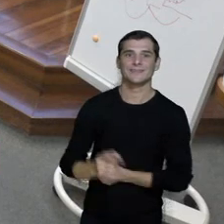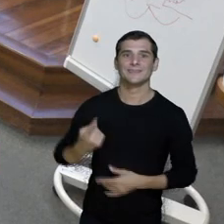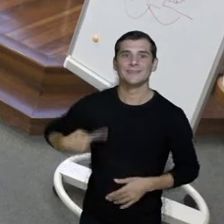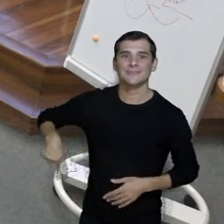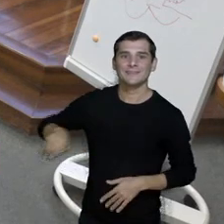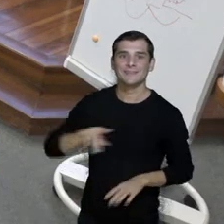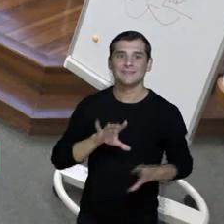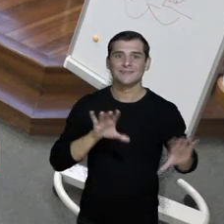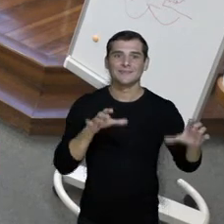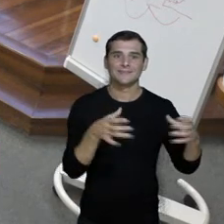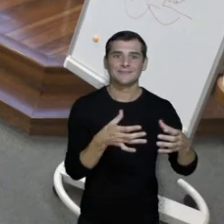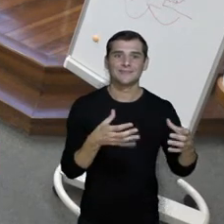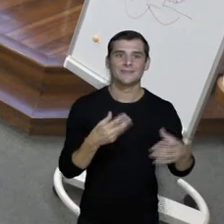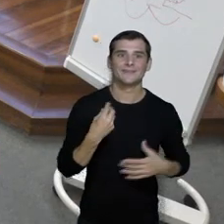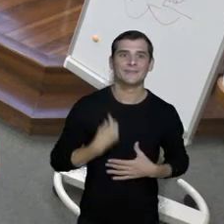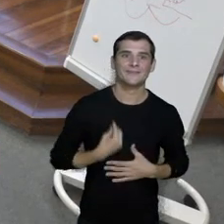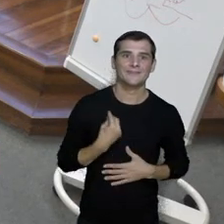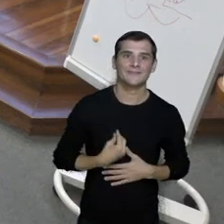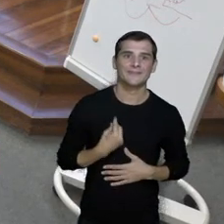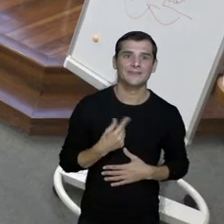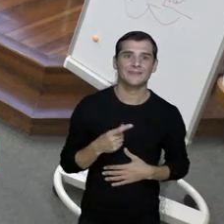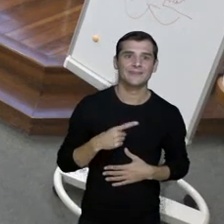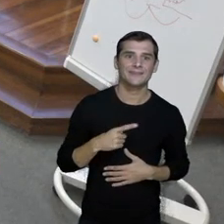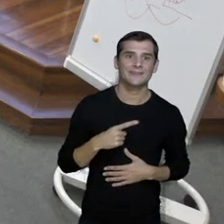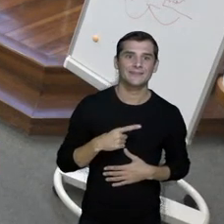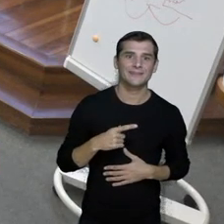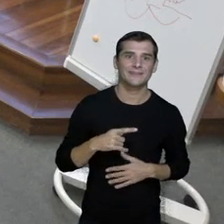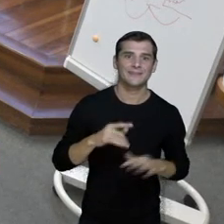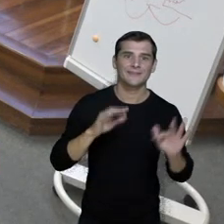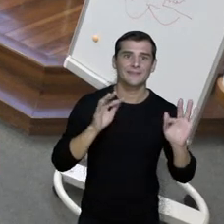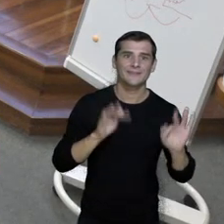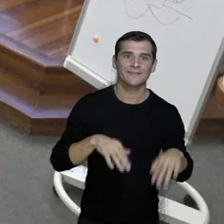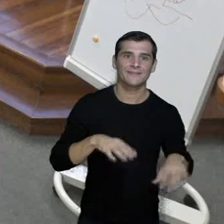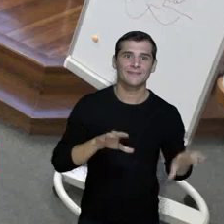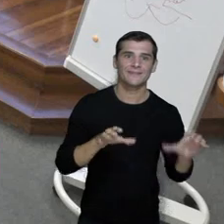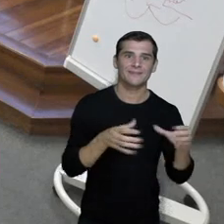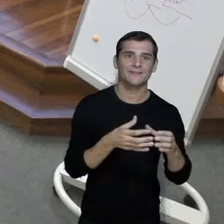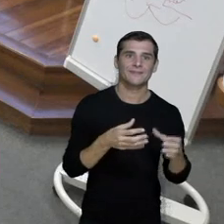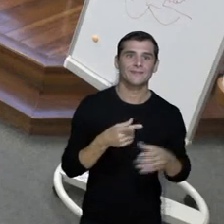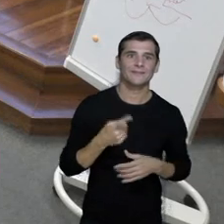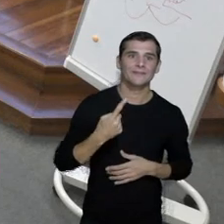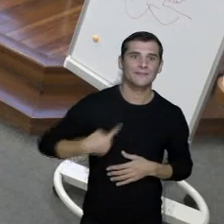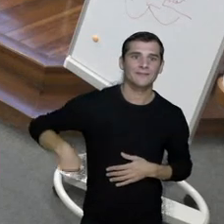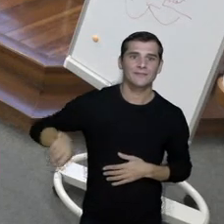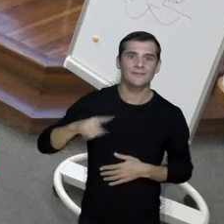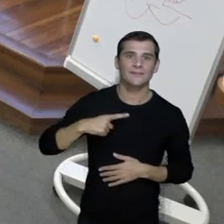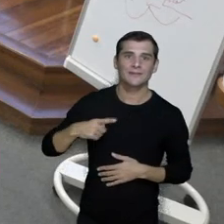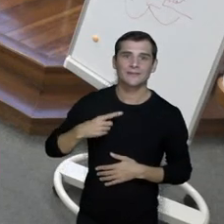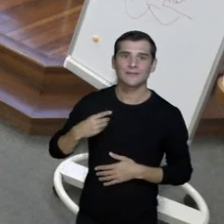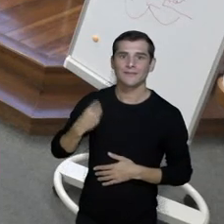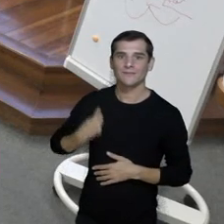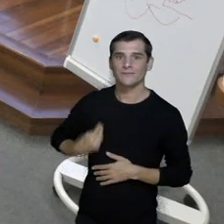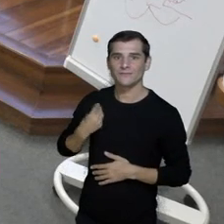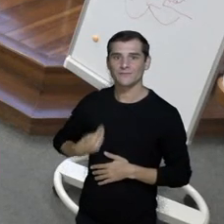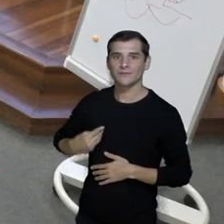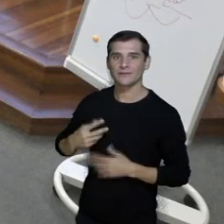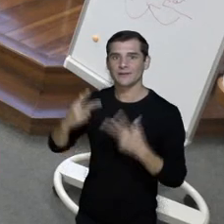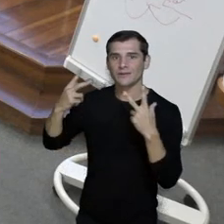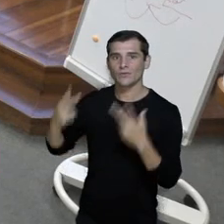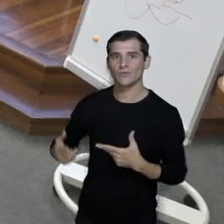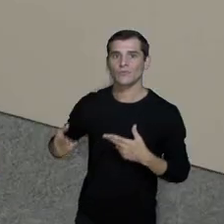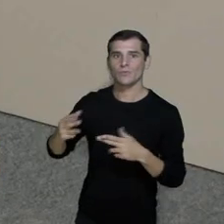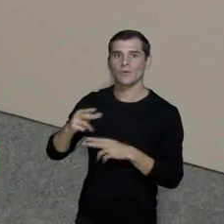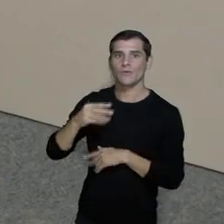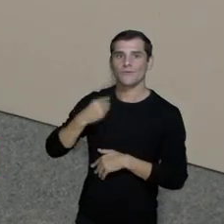fechou muito mas muitíssimo bem nós dois temos a mesma forma de viver e de perceber a